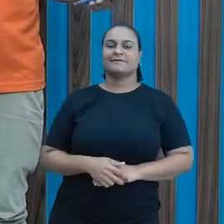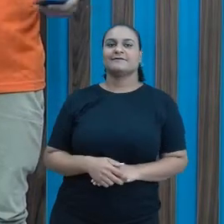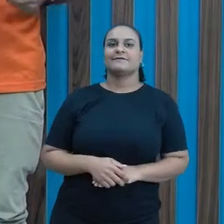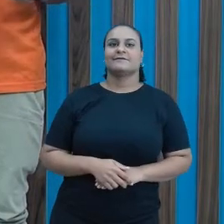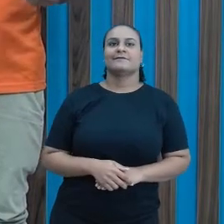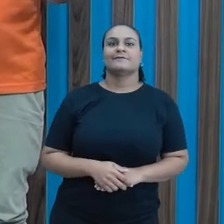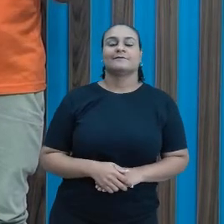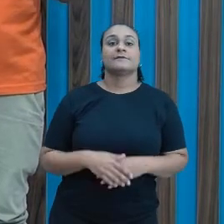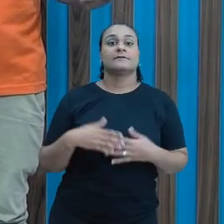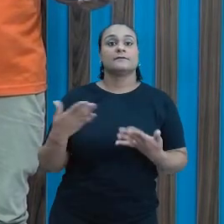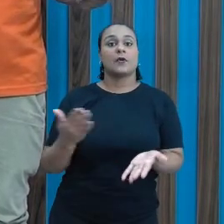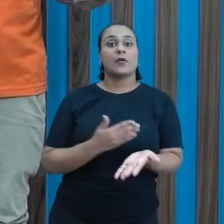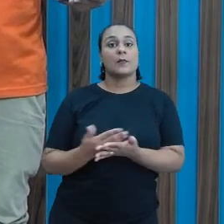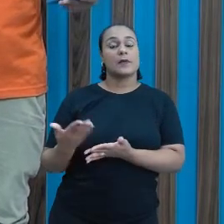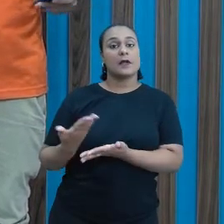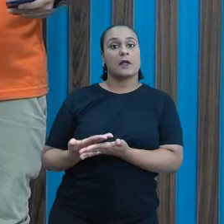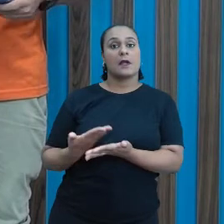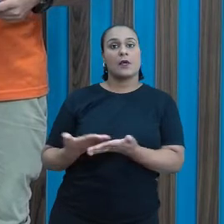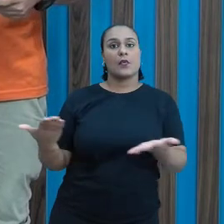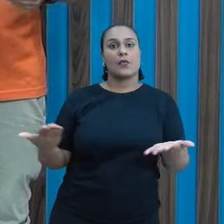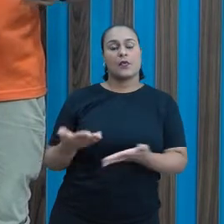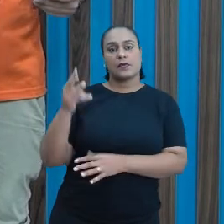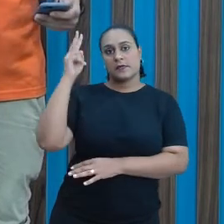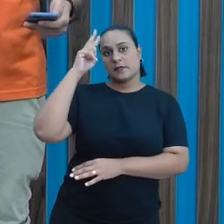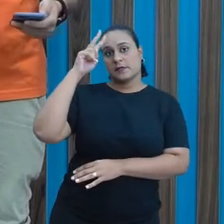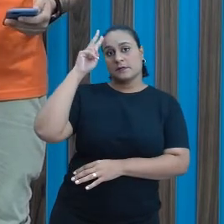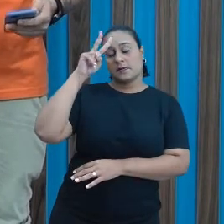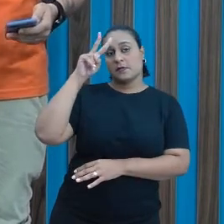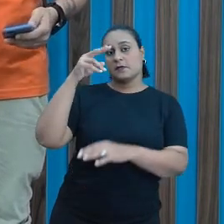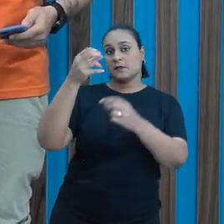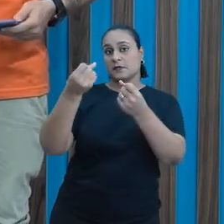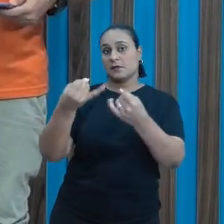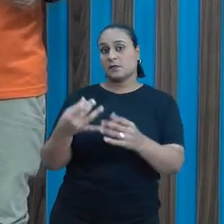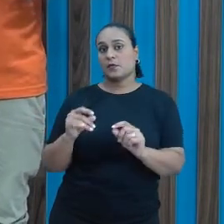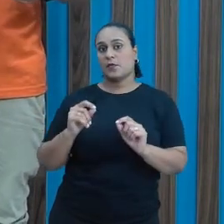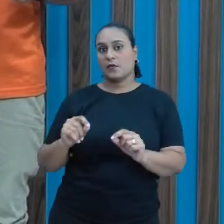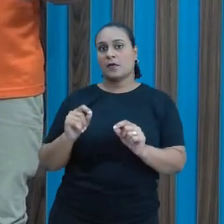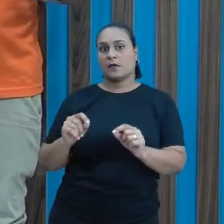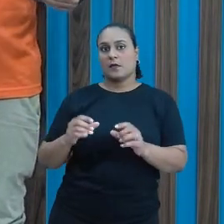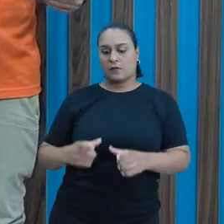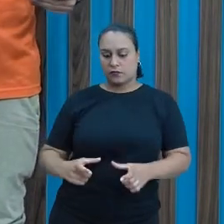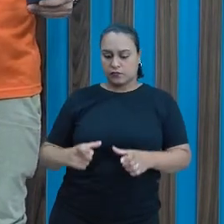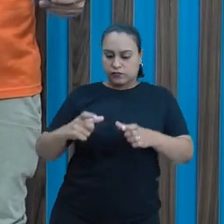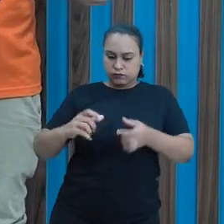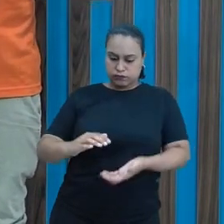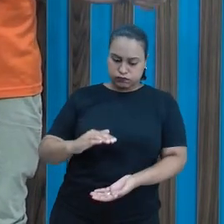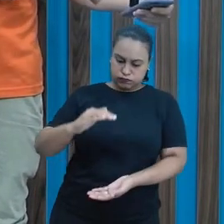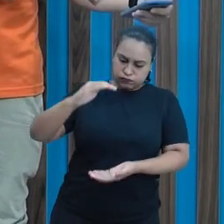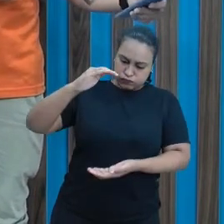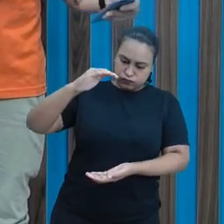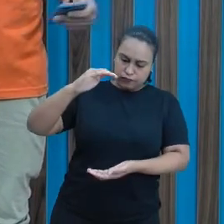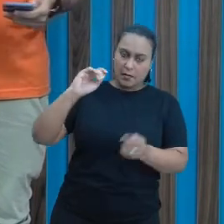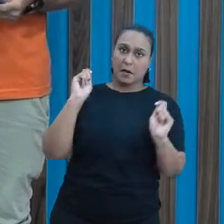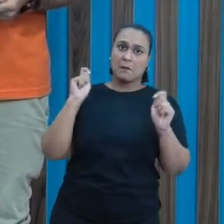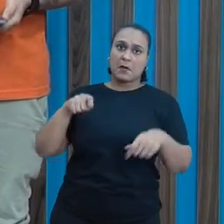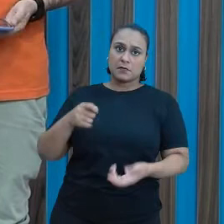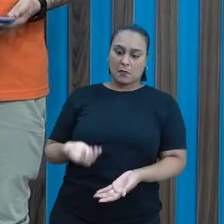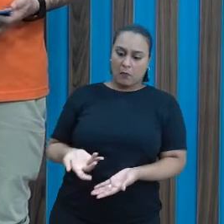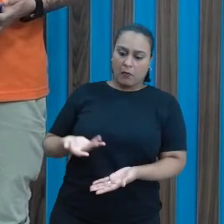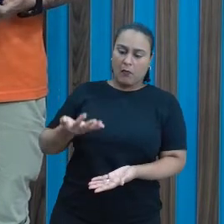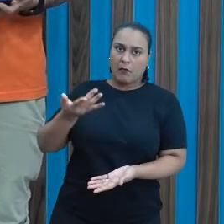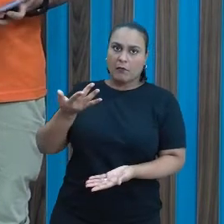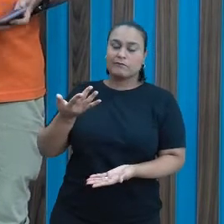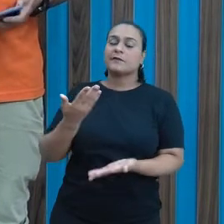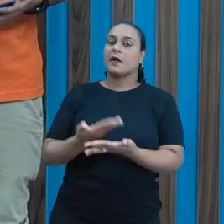lá, né? Então a gente começando a aula de hoje, lembrando que a gente está falando aí da questão de volume, capacidade. Na primeira aula e na aula anterior a